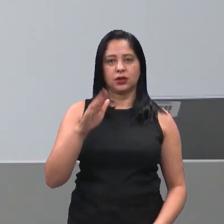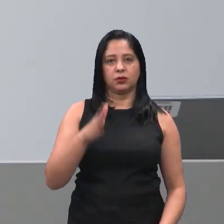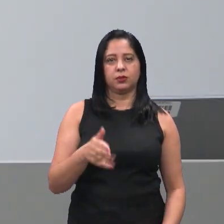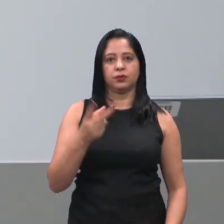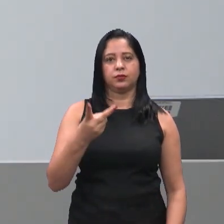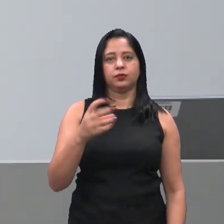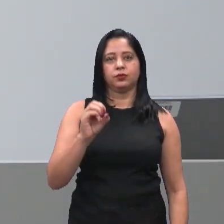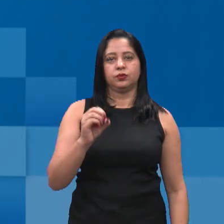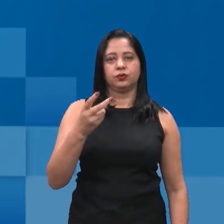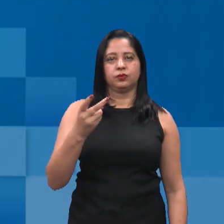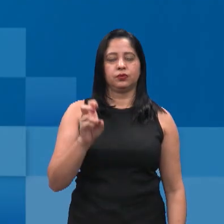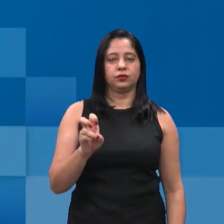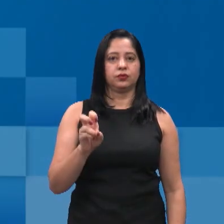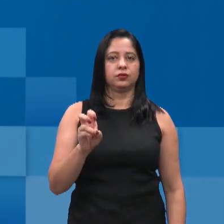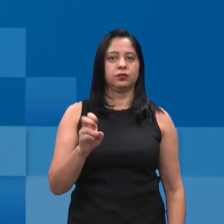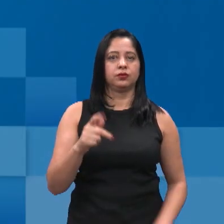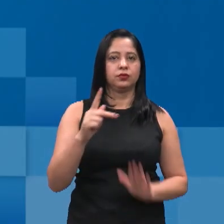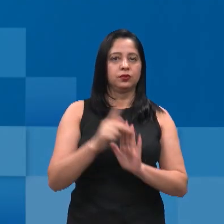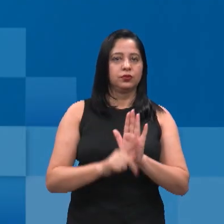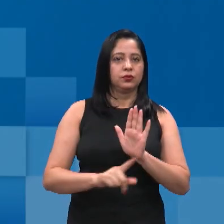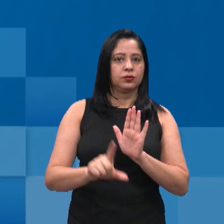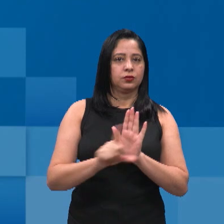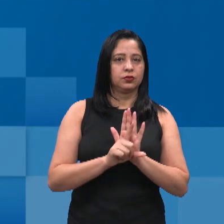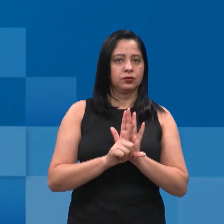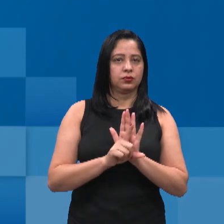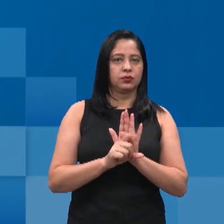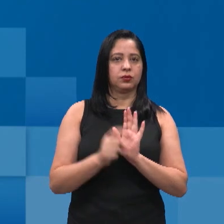5327/2025, projeto de lei número